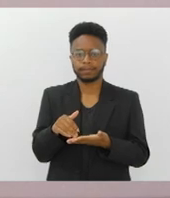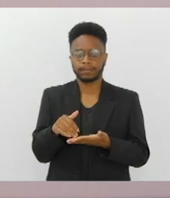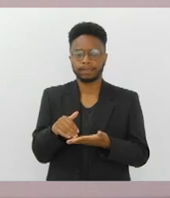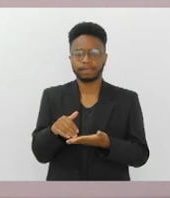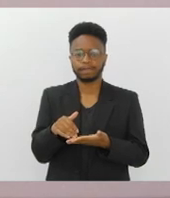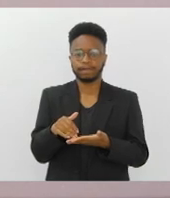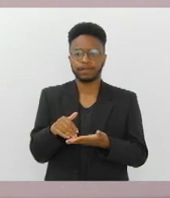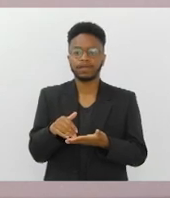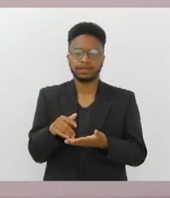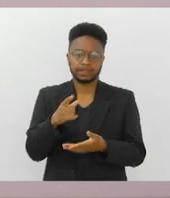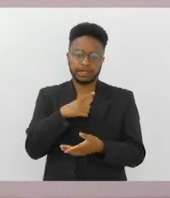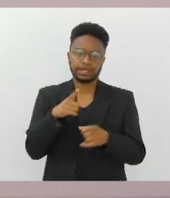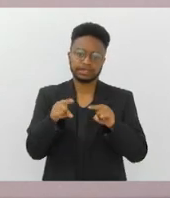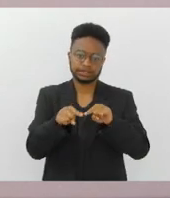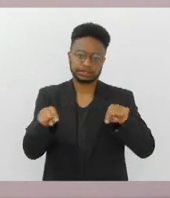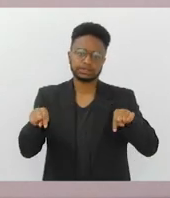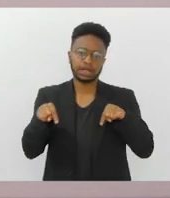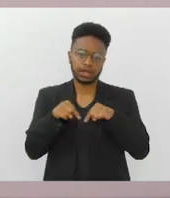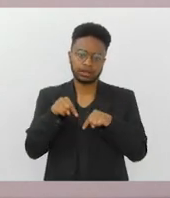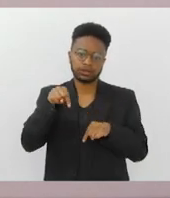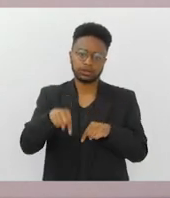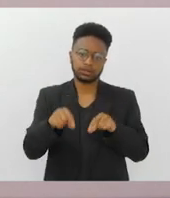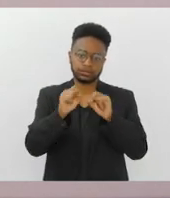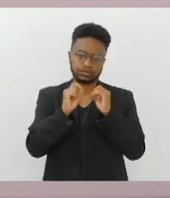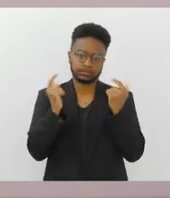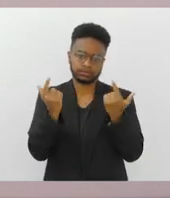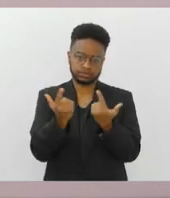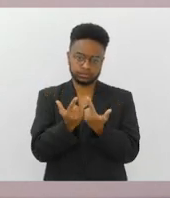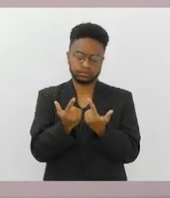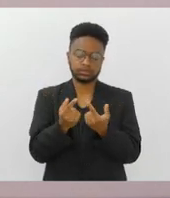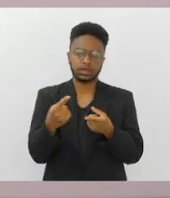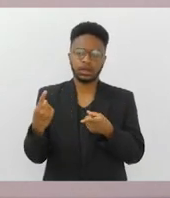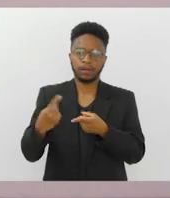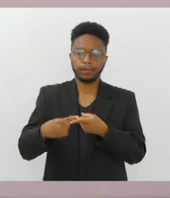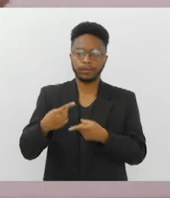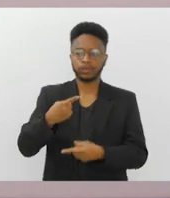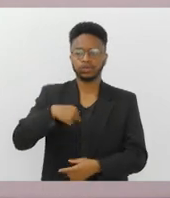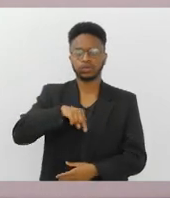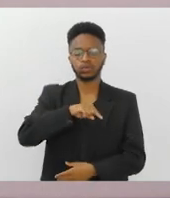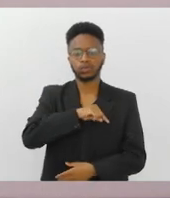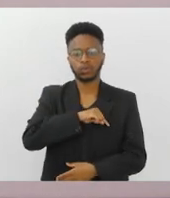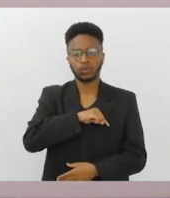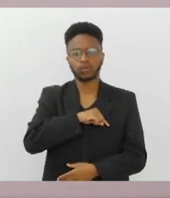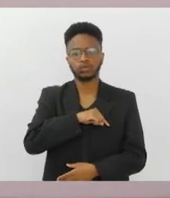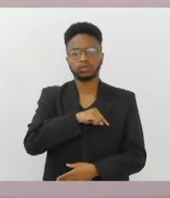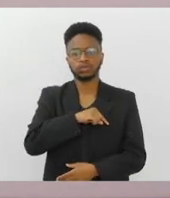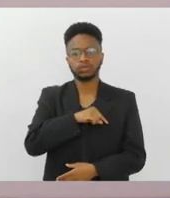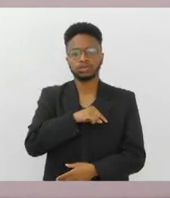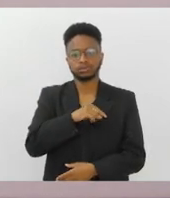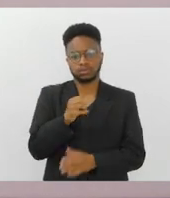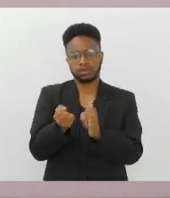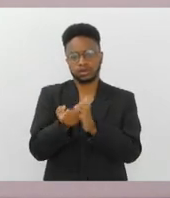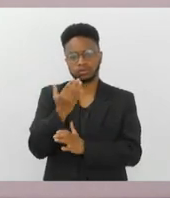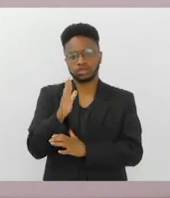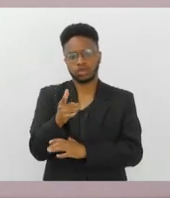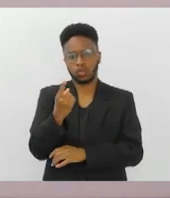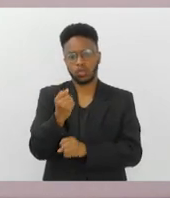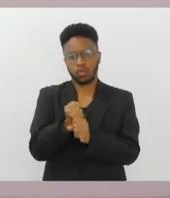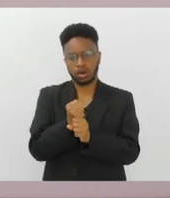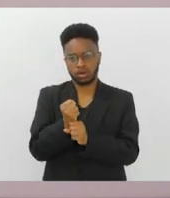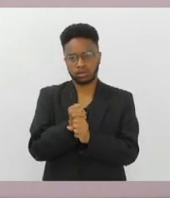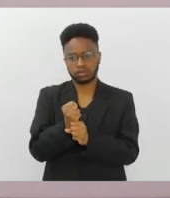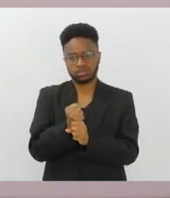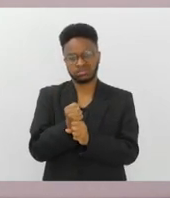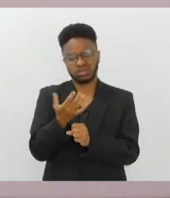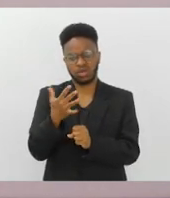nessa sala, né, aqui na Assembleia Legislativa. Nós fizemos, né, tem um ano e